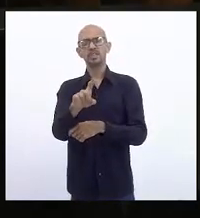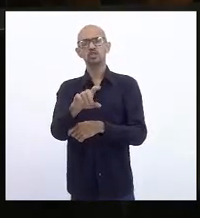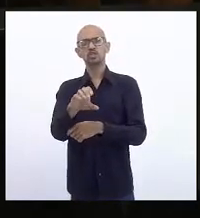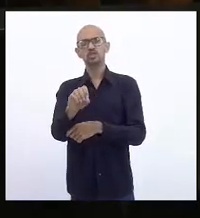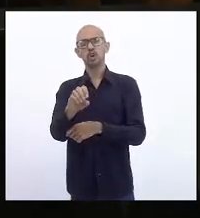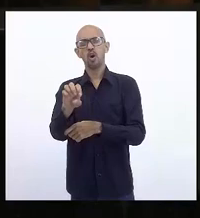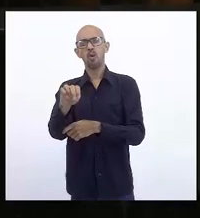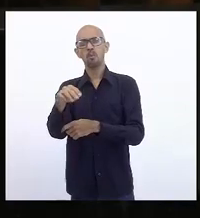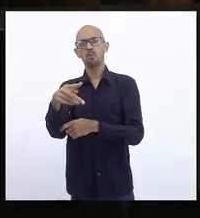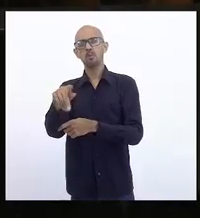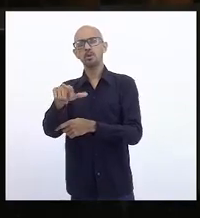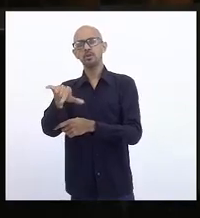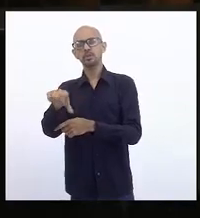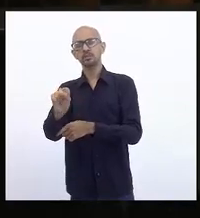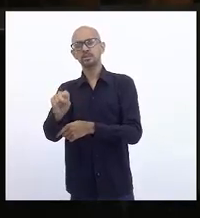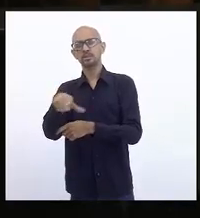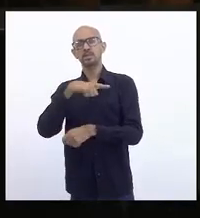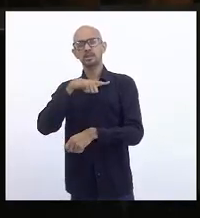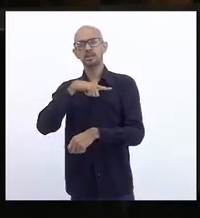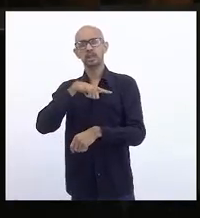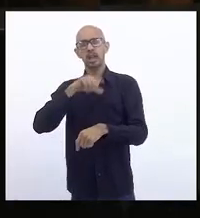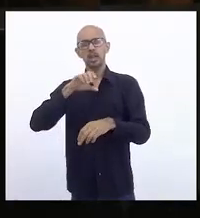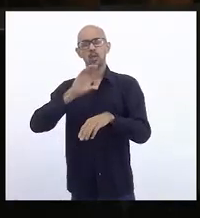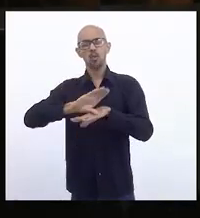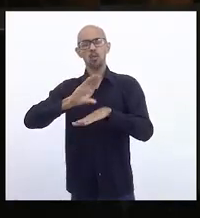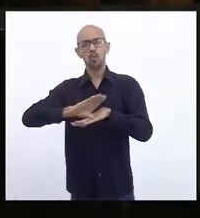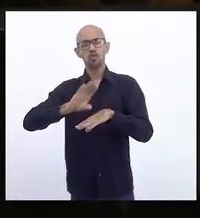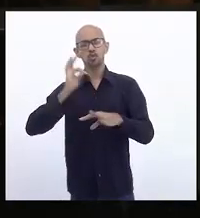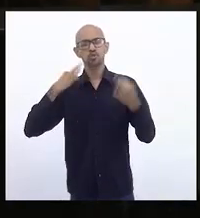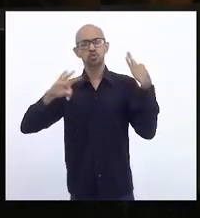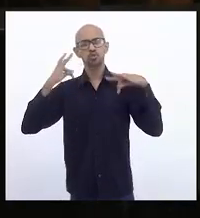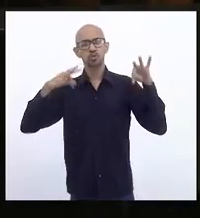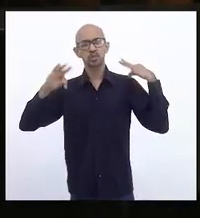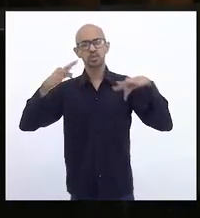de turismo, um curso relevante para a cidade que não